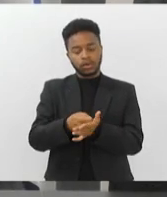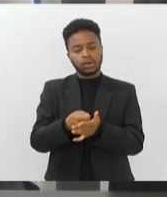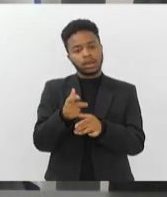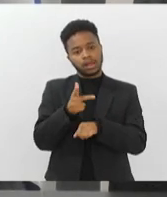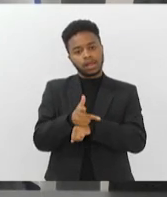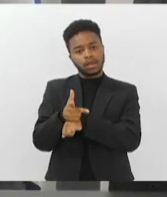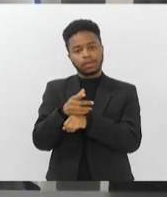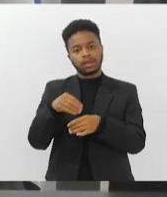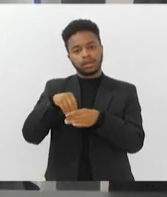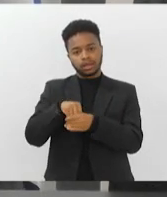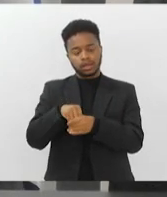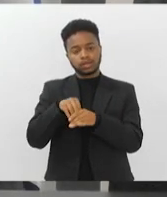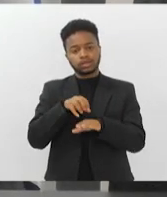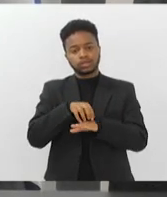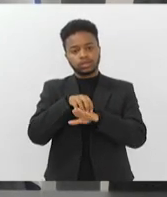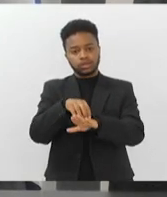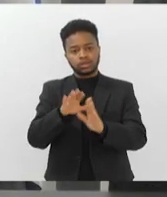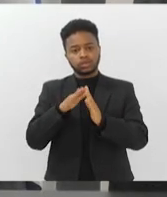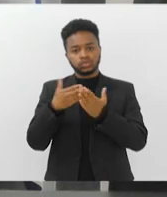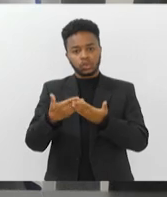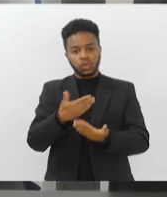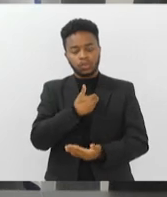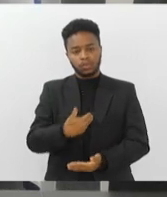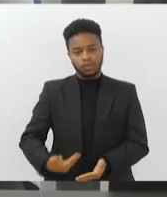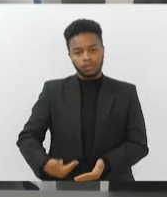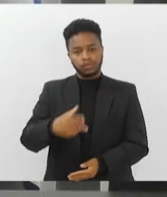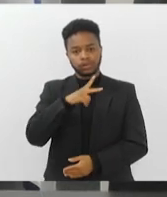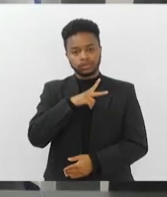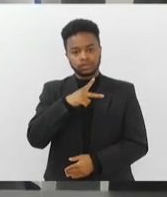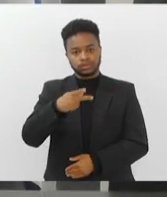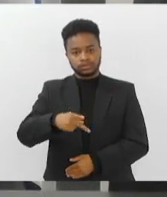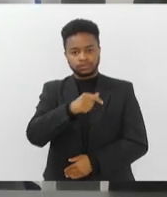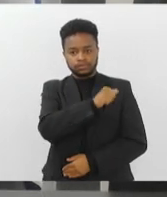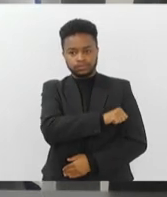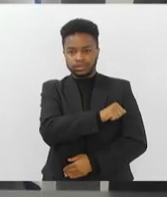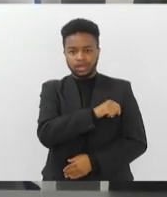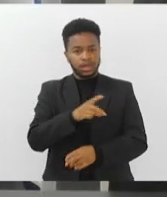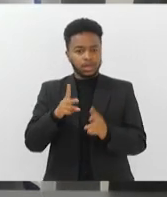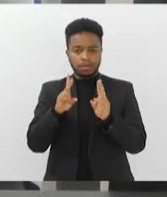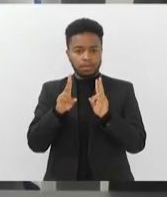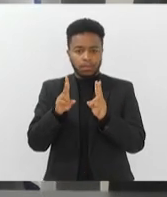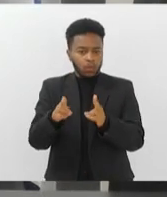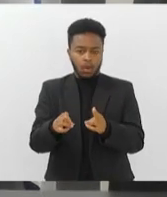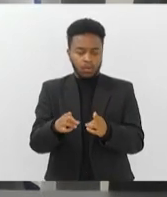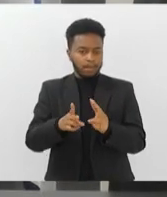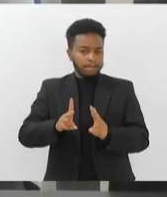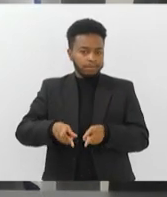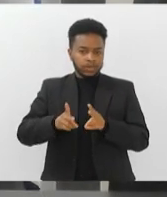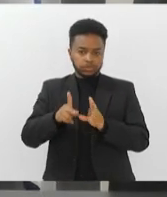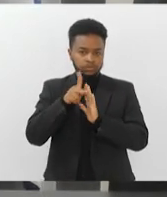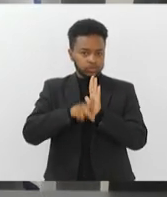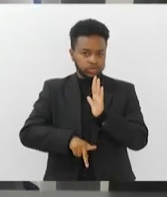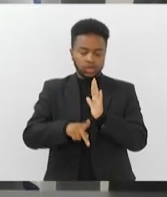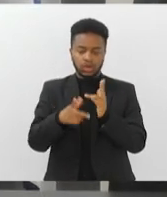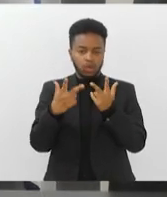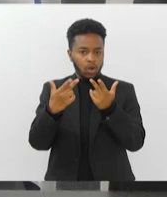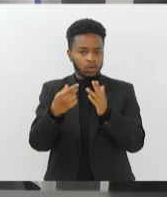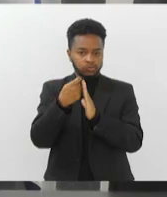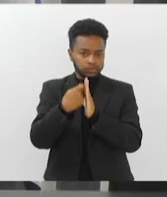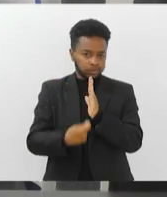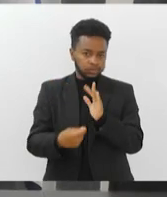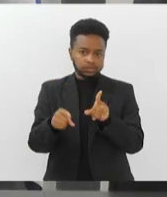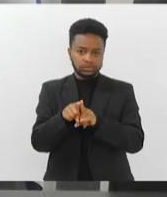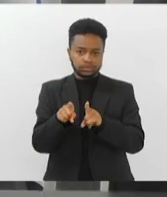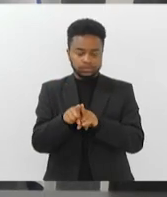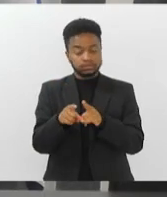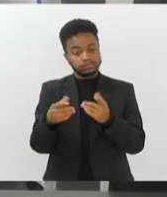segurança no interior dos veículos de transporte escolares e públicos particulares no estado do Rio de Janeiro. É igual. Então é o mesmo projeto, exatamente a mesma ementa, inclusive,